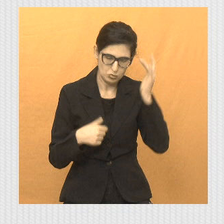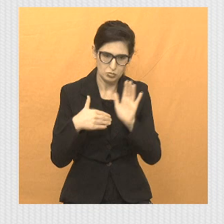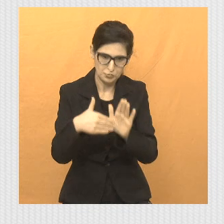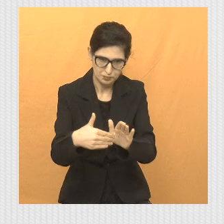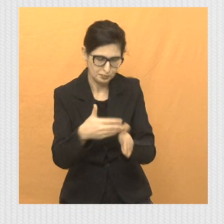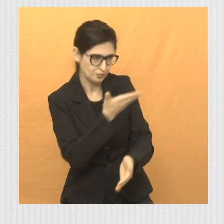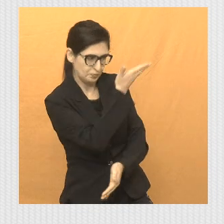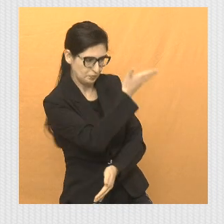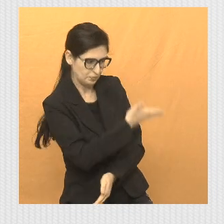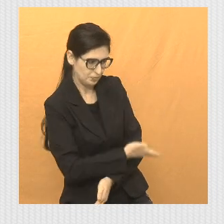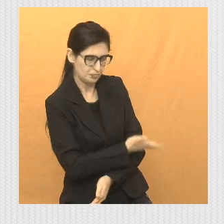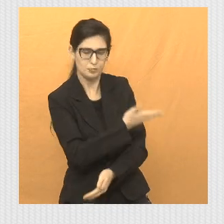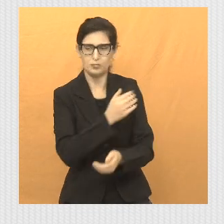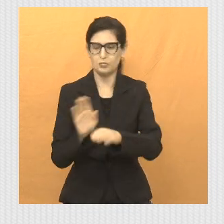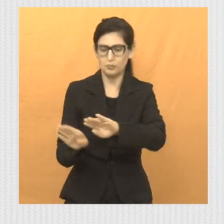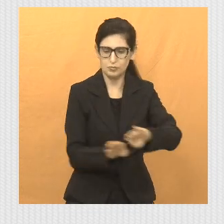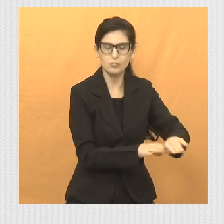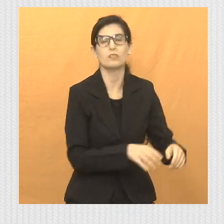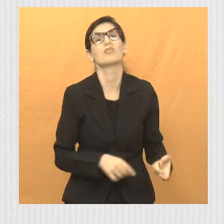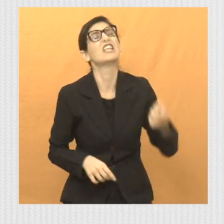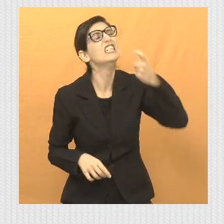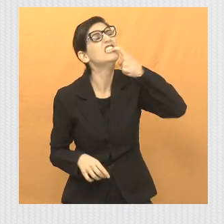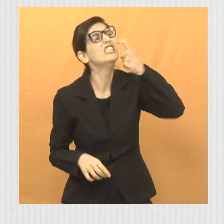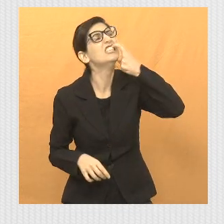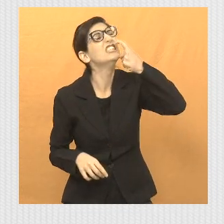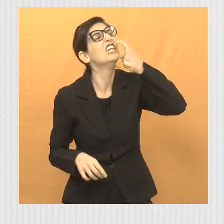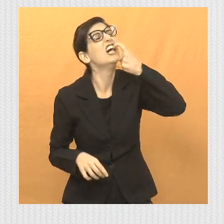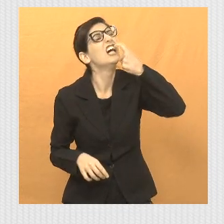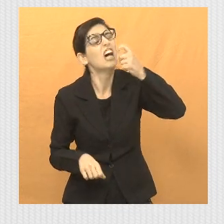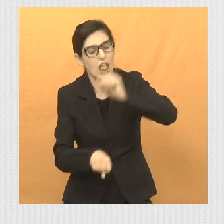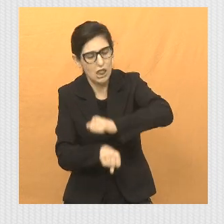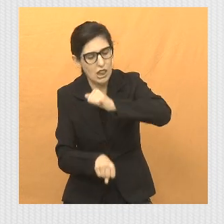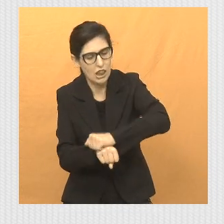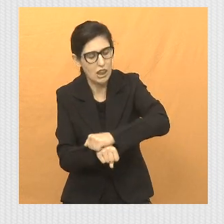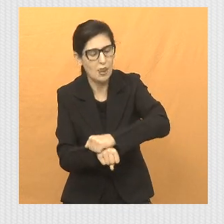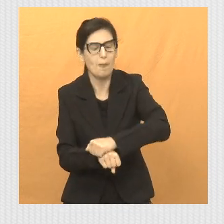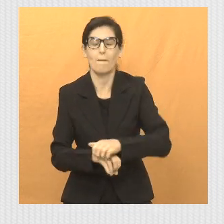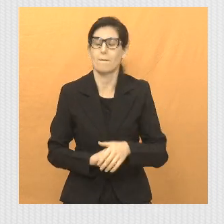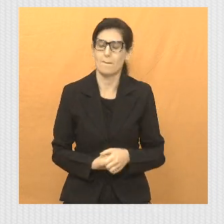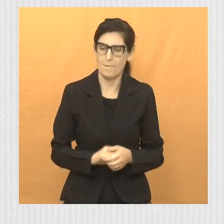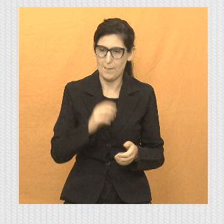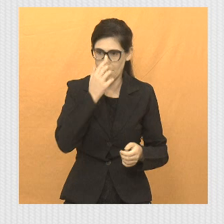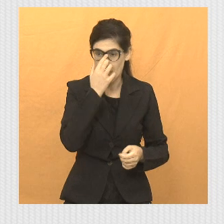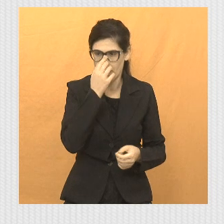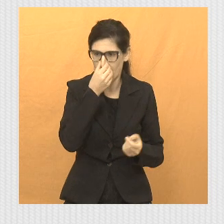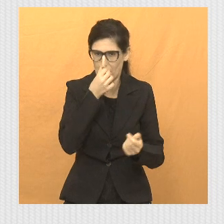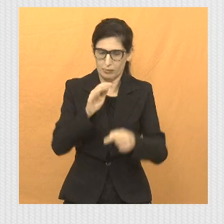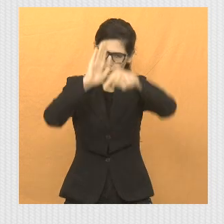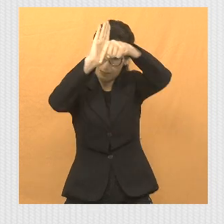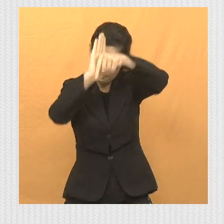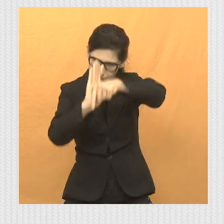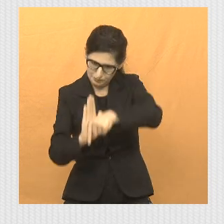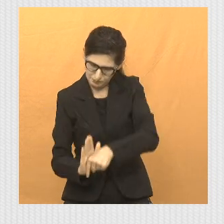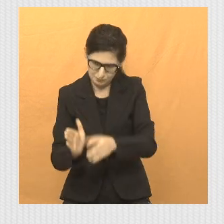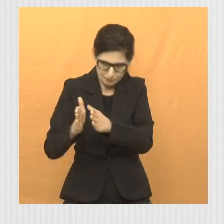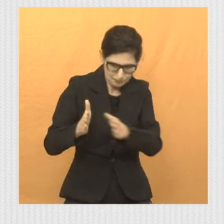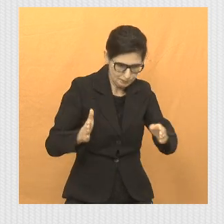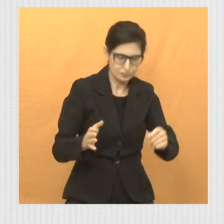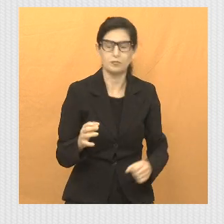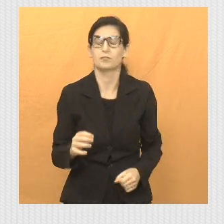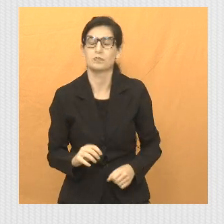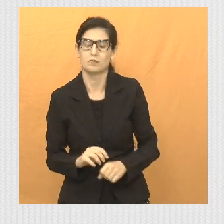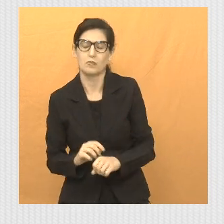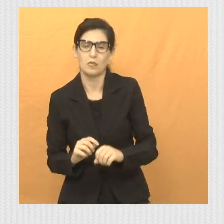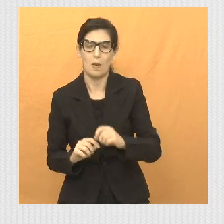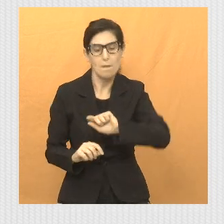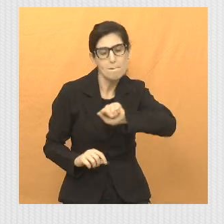atendimentos da odontologia. Tivemos uma redução discreta no quadrimestre de aproximadamente